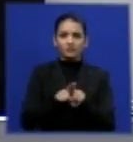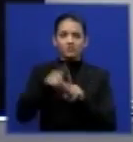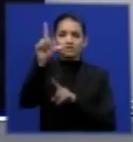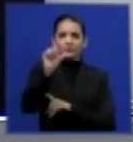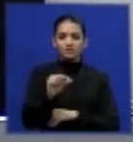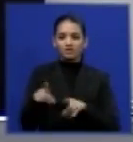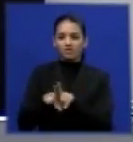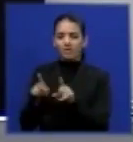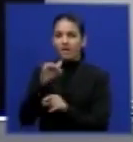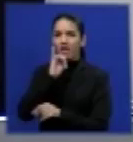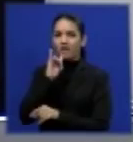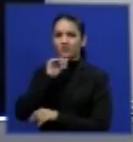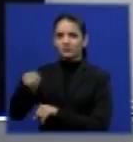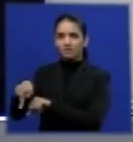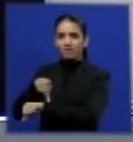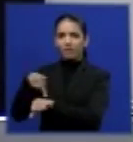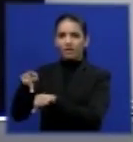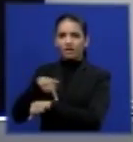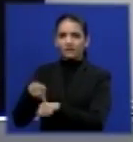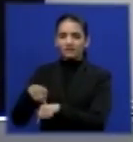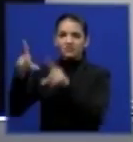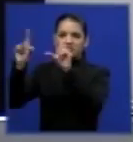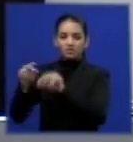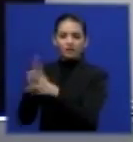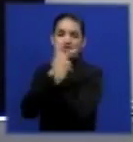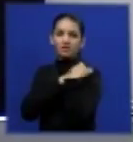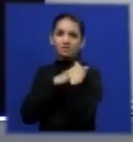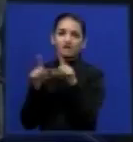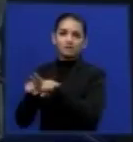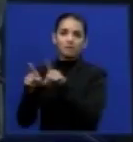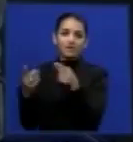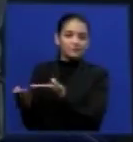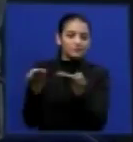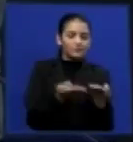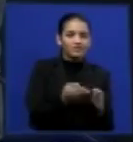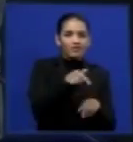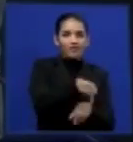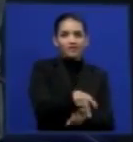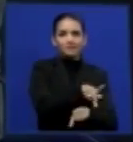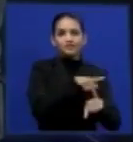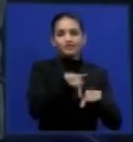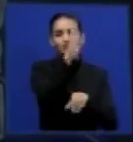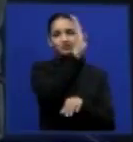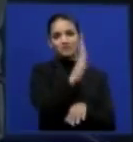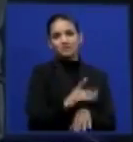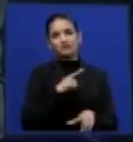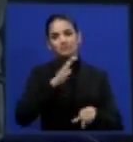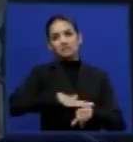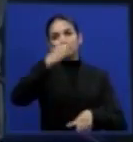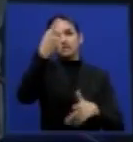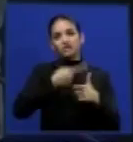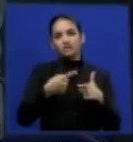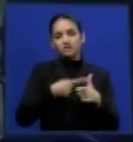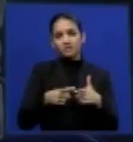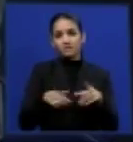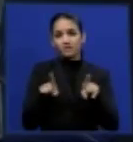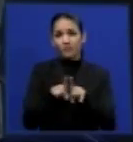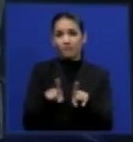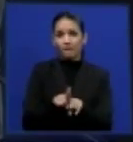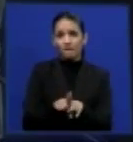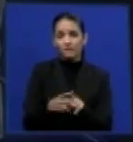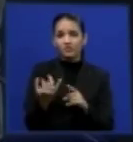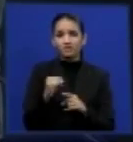exportador e por outro lado aumenta o passivo ambiental no país importador em razão dessa equação